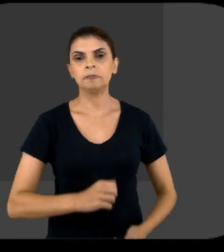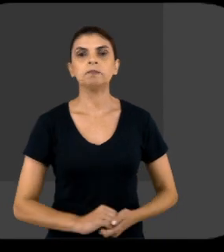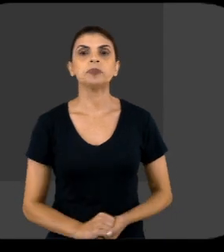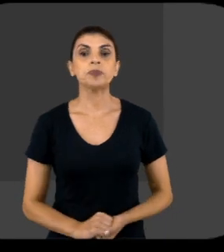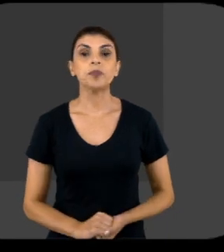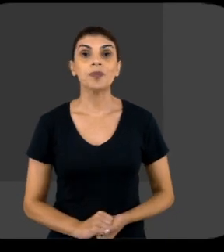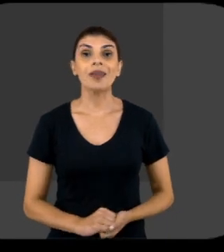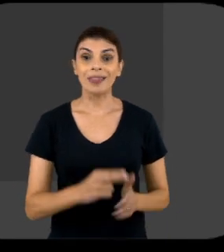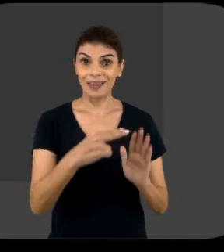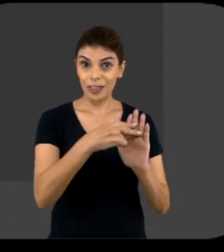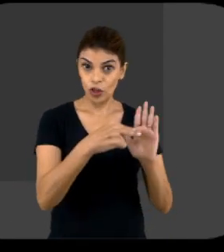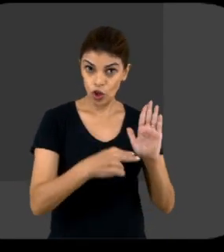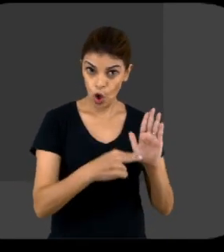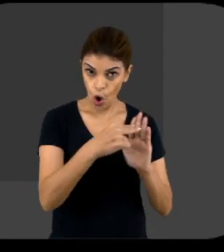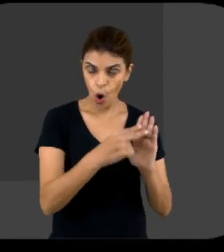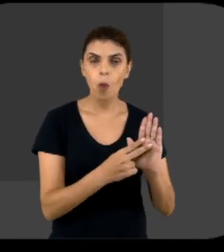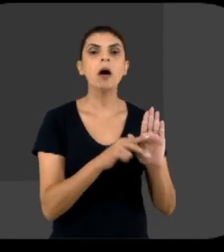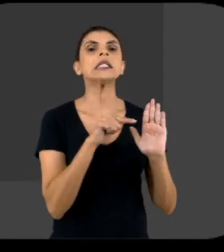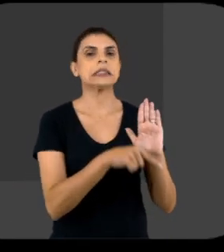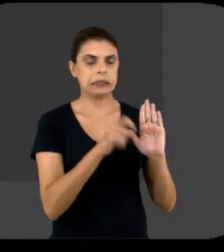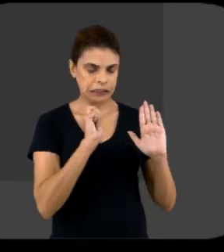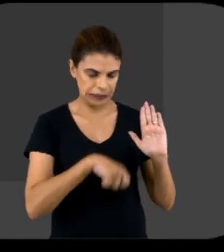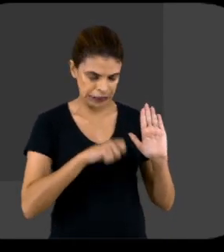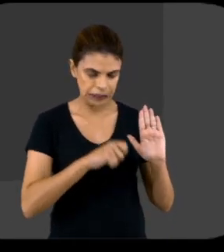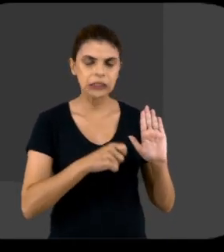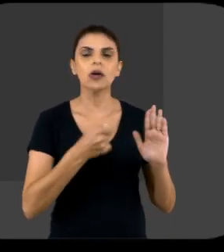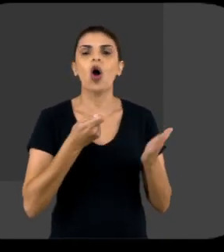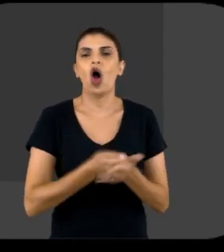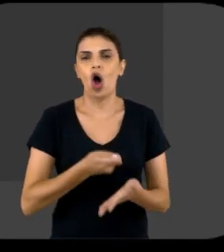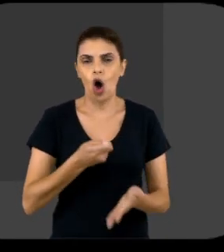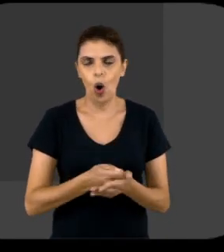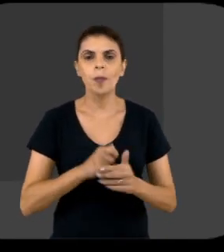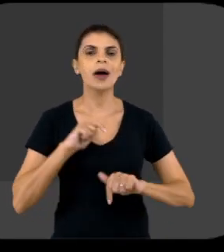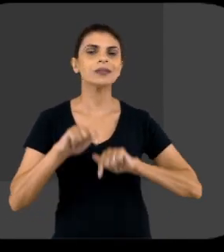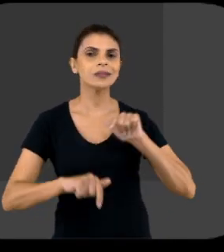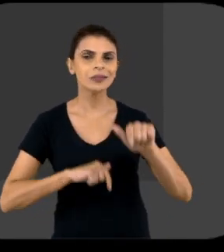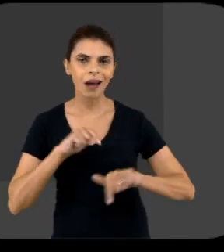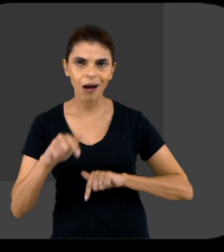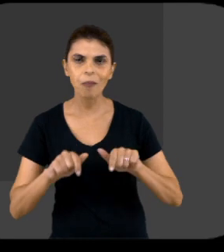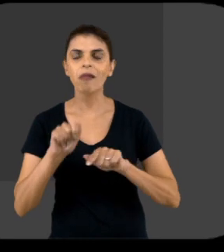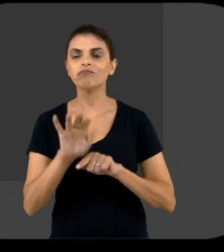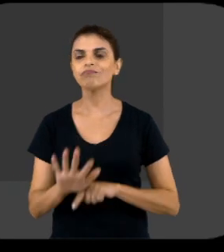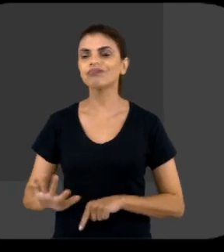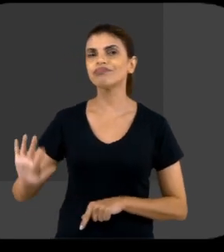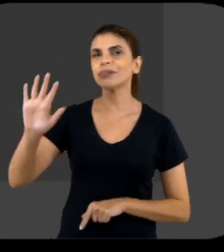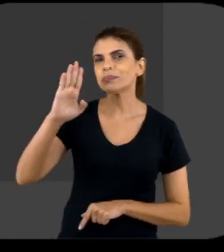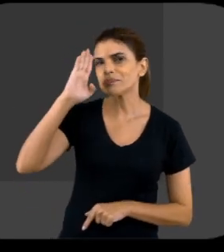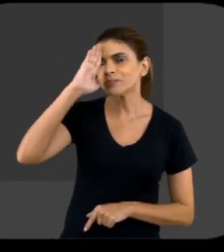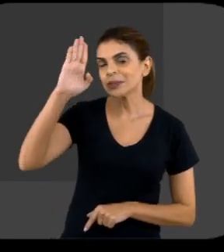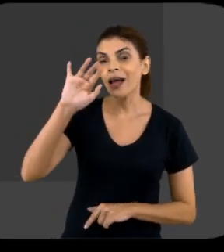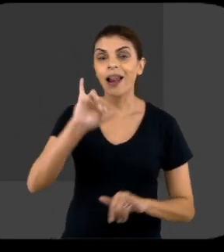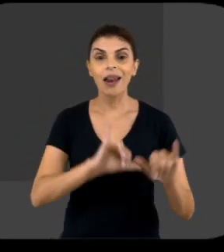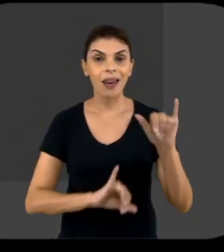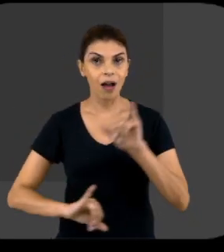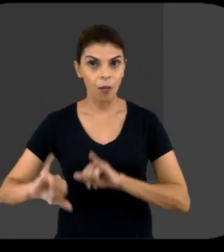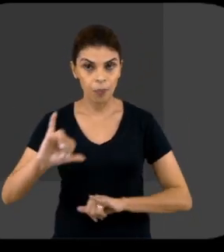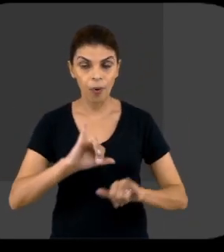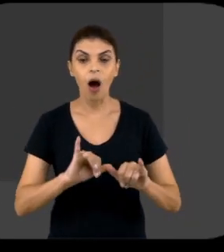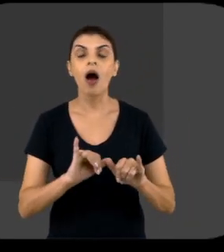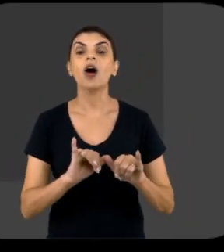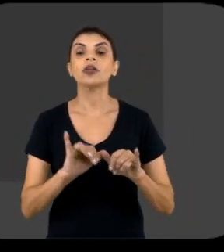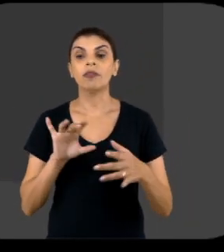786. Essas normas, sim, elas são obrigatórias e elas trabalham a abrangência principal de laboratório